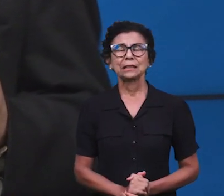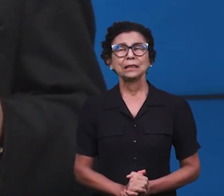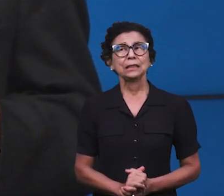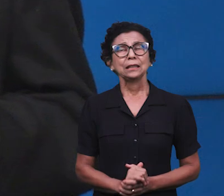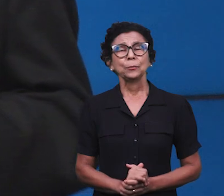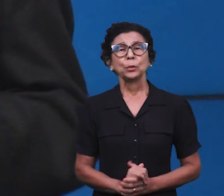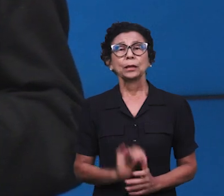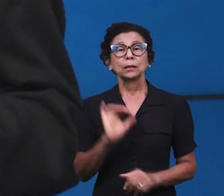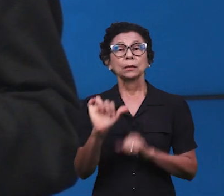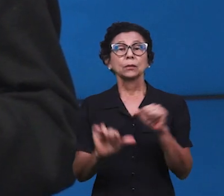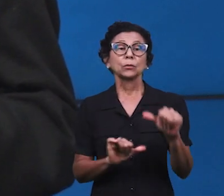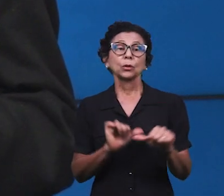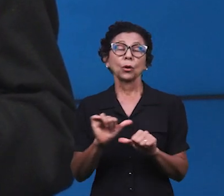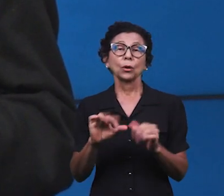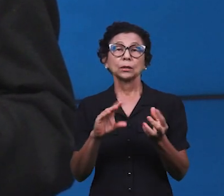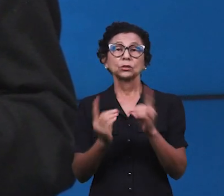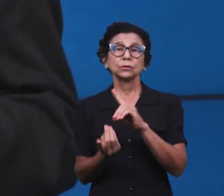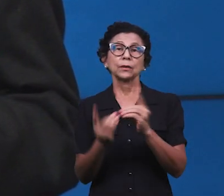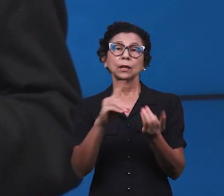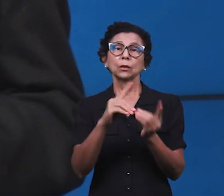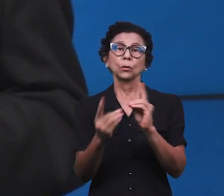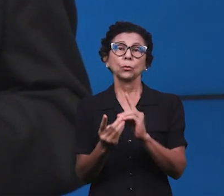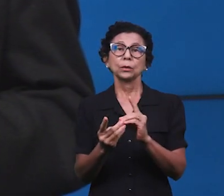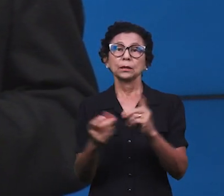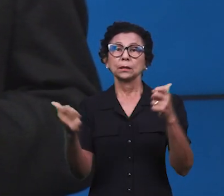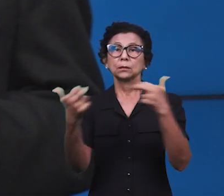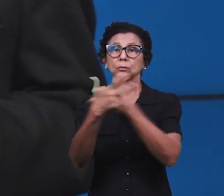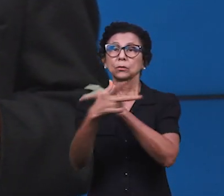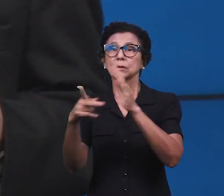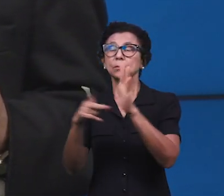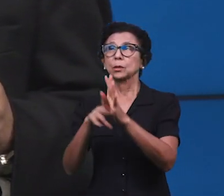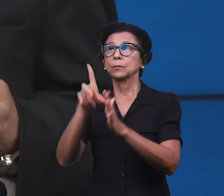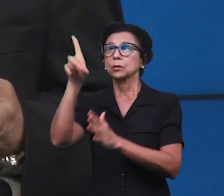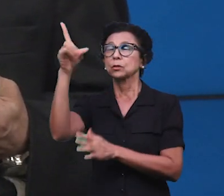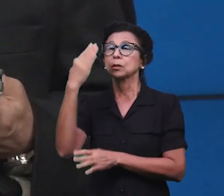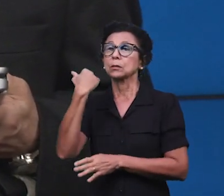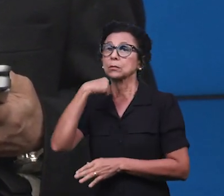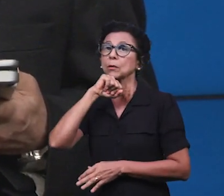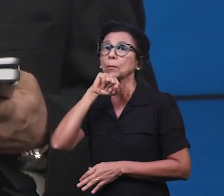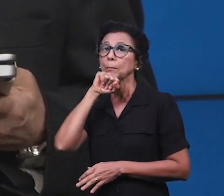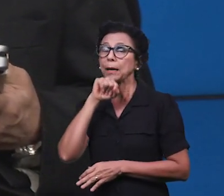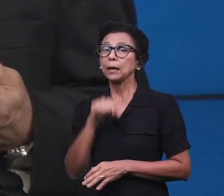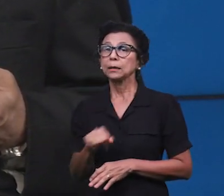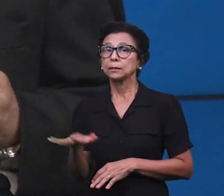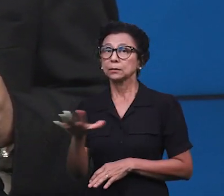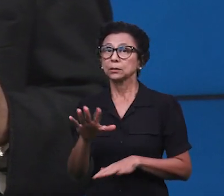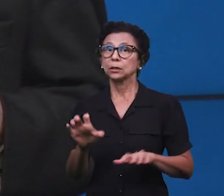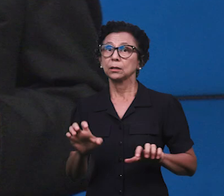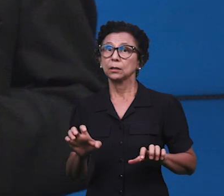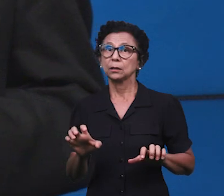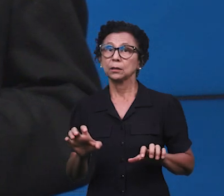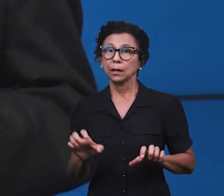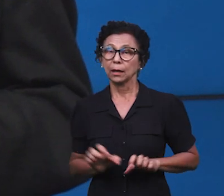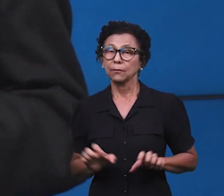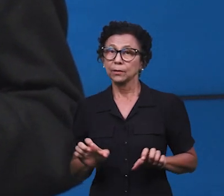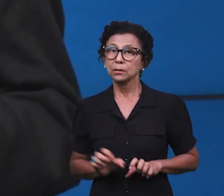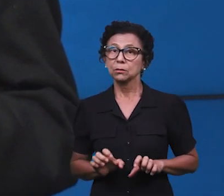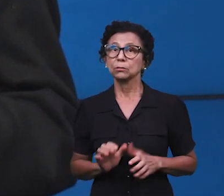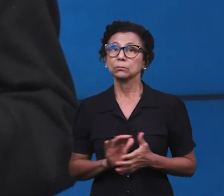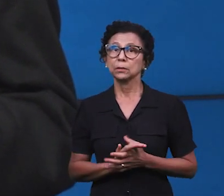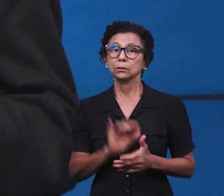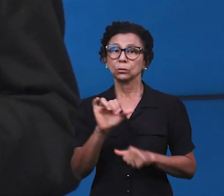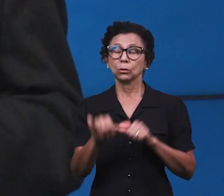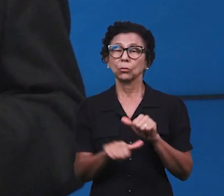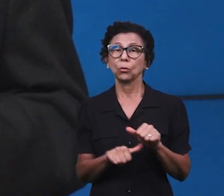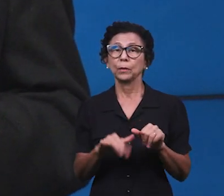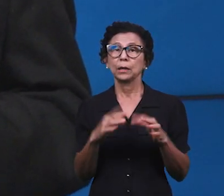uma troca daquilo que era relacionado ao Pai, que é a palavra em Éfeso, pelas falsas doutrinas. E a doutrina